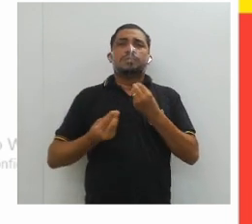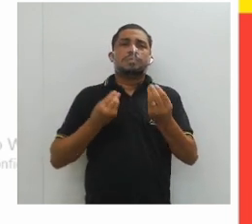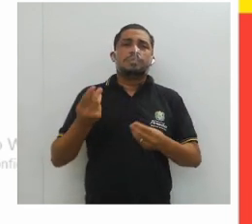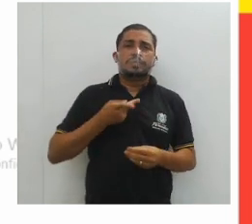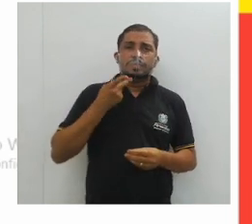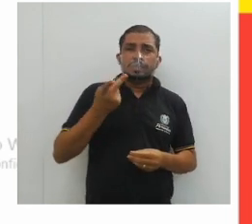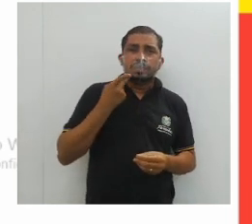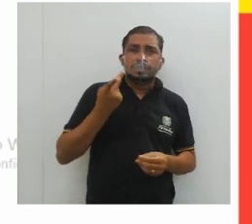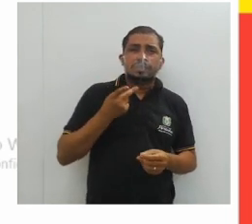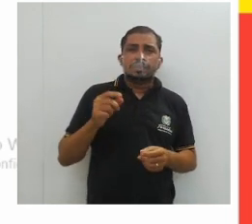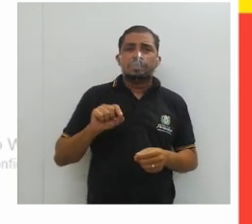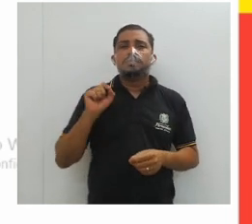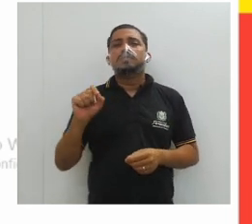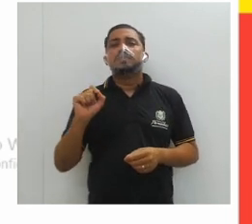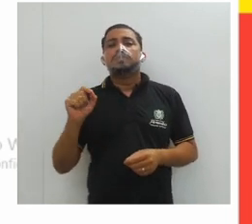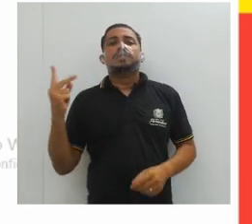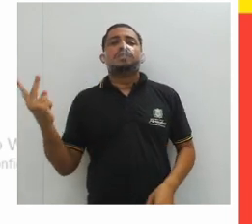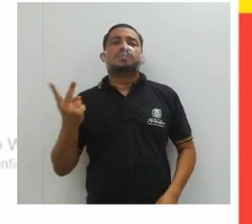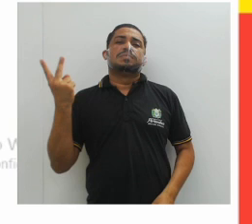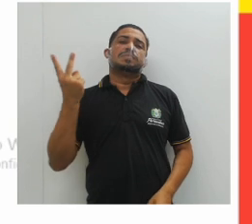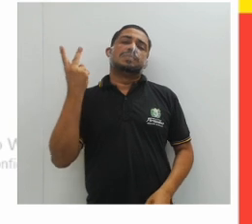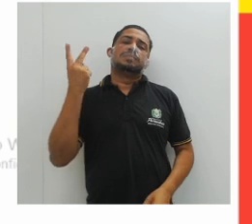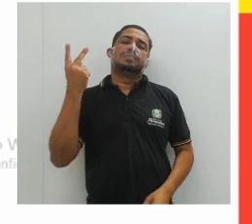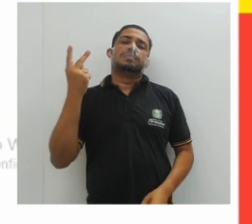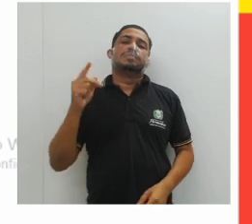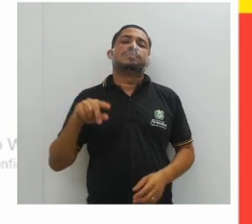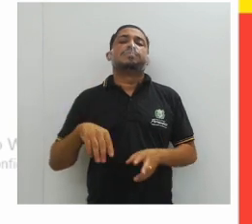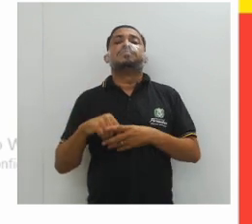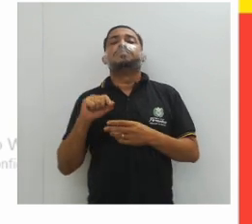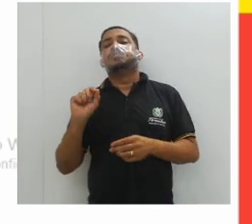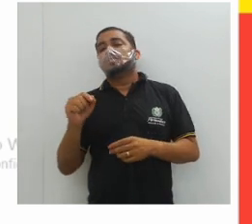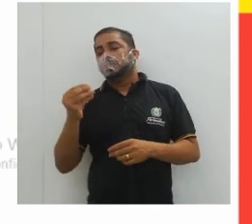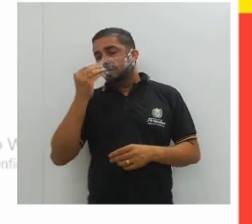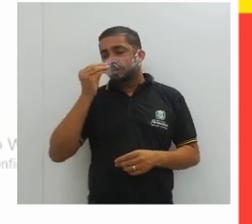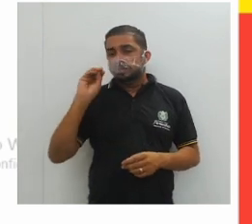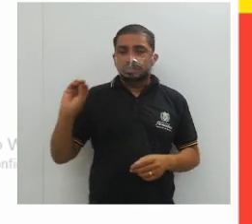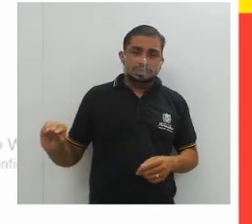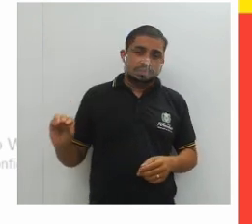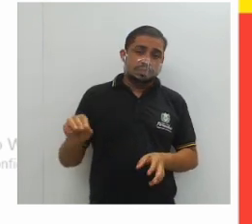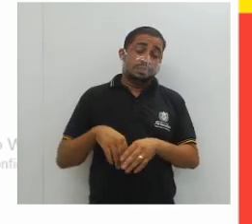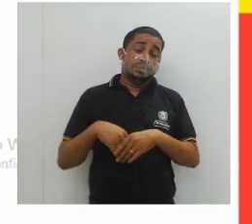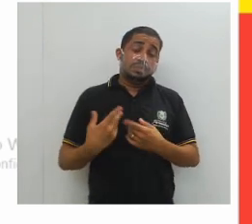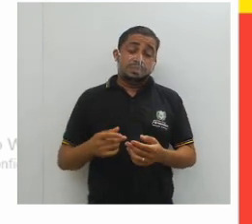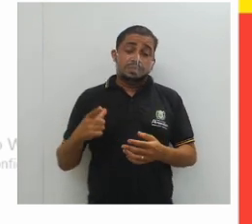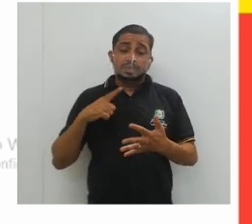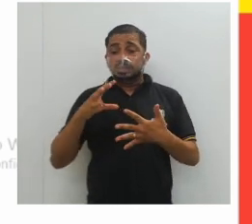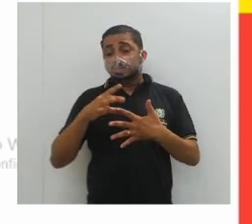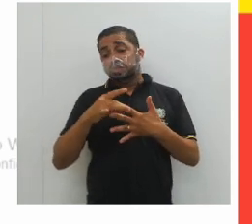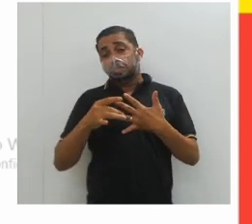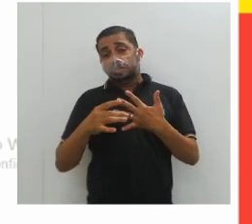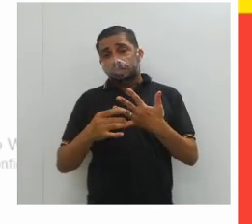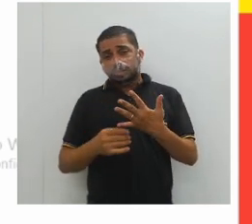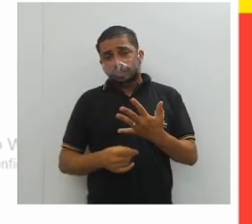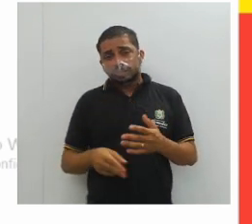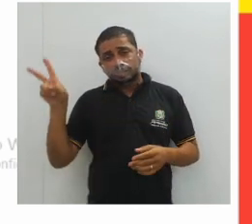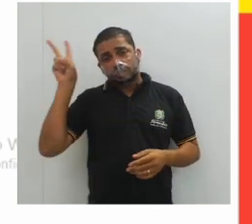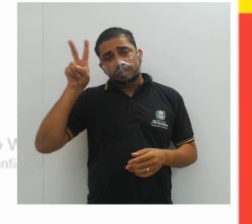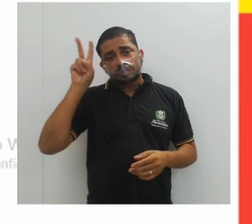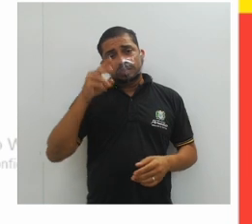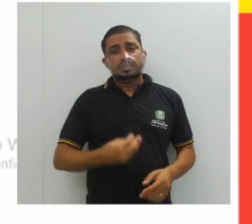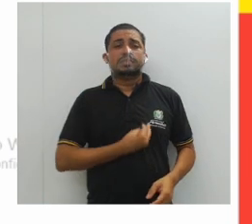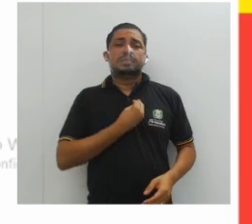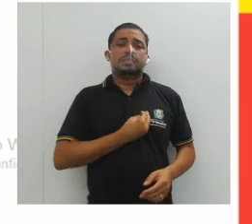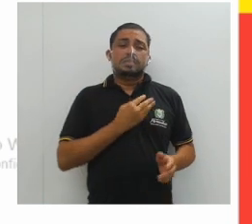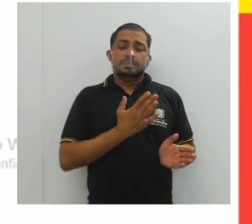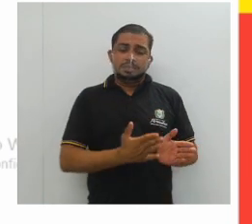falavam, o que eles valorizavam e o que eles menosprezavam. Né? Esses detalhes da história é bem presente nessa